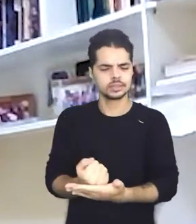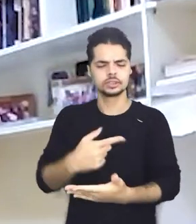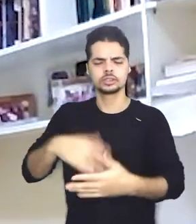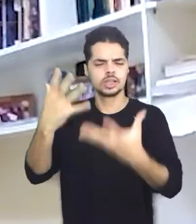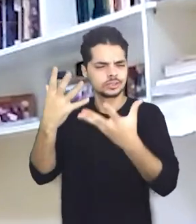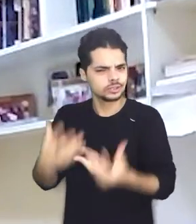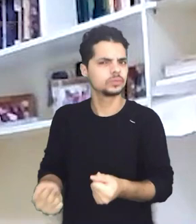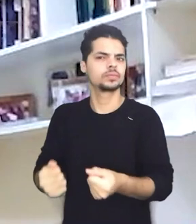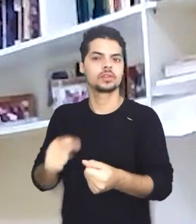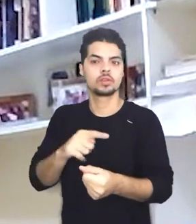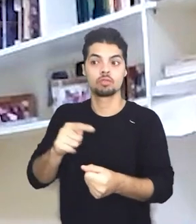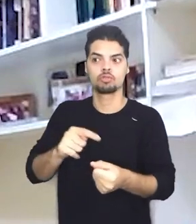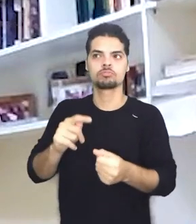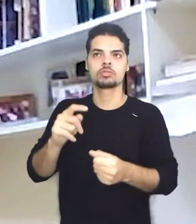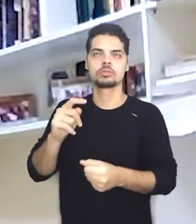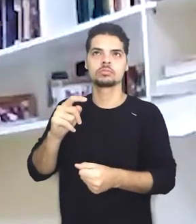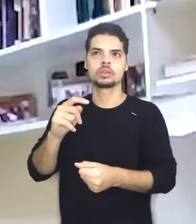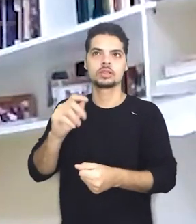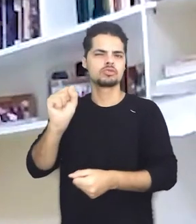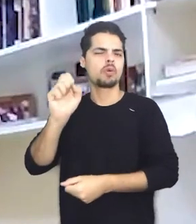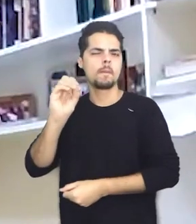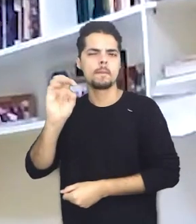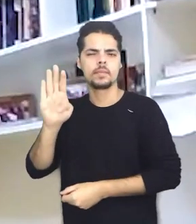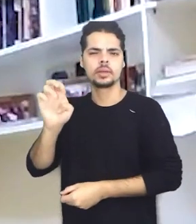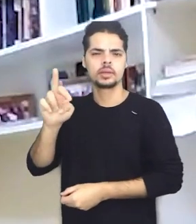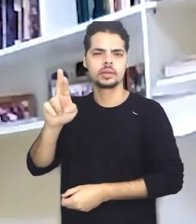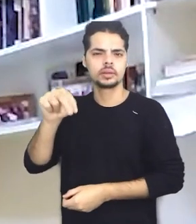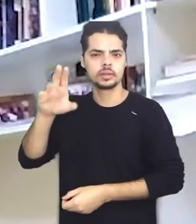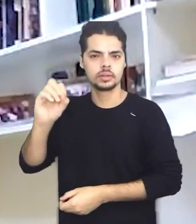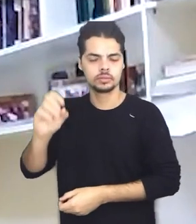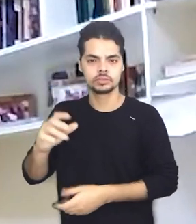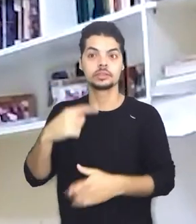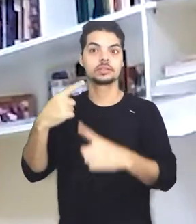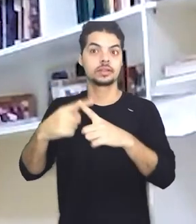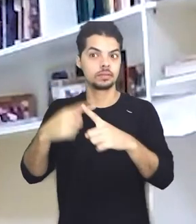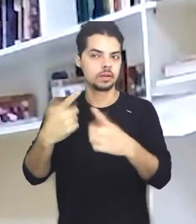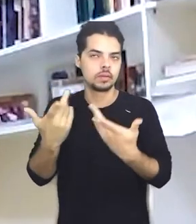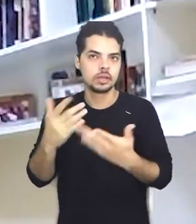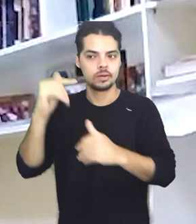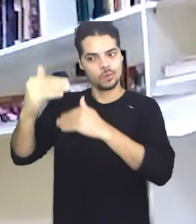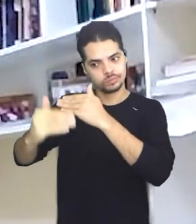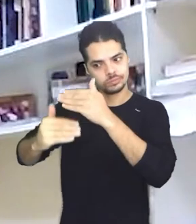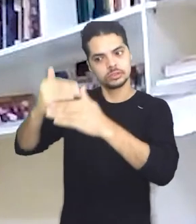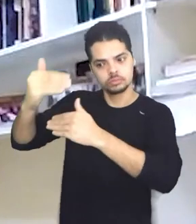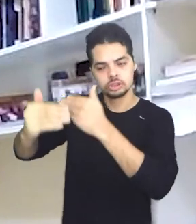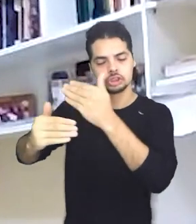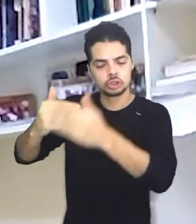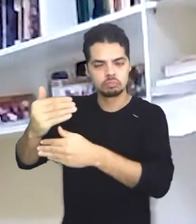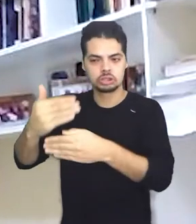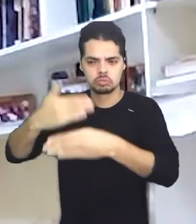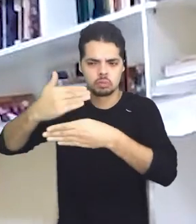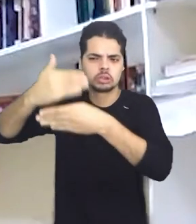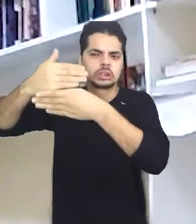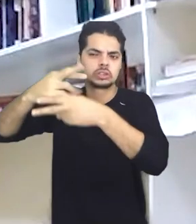soberano e enquanto nação. Resguardadas as devidas proporções, a independência e os eventos que a